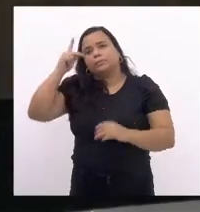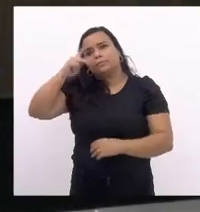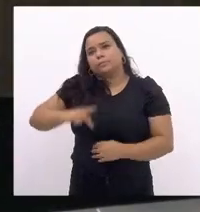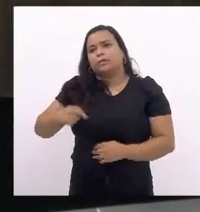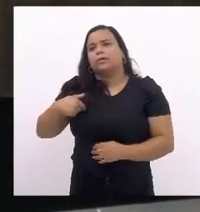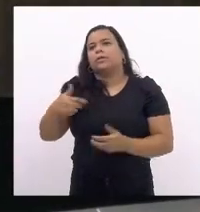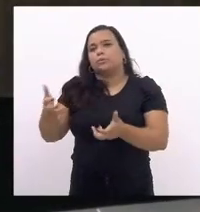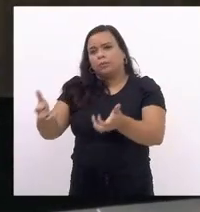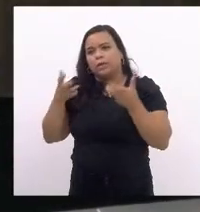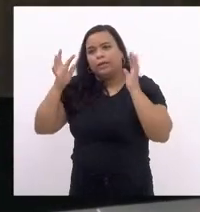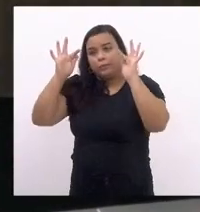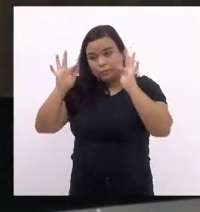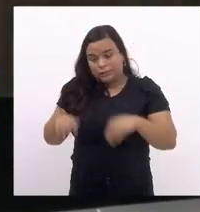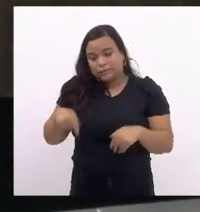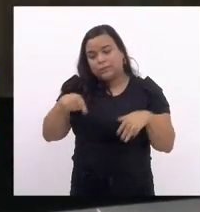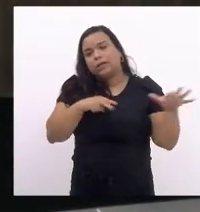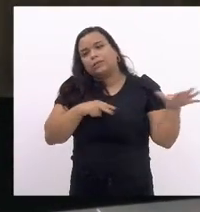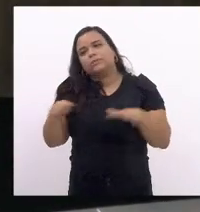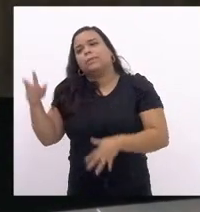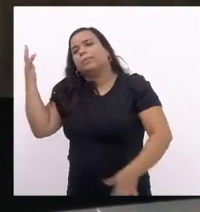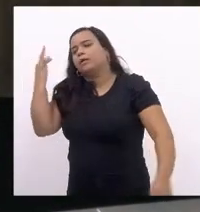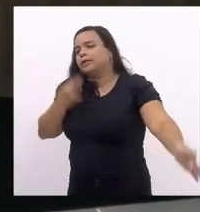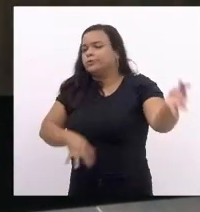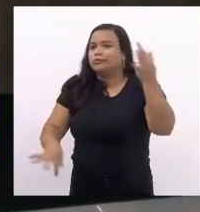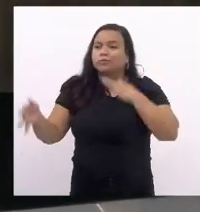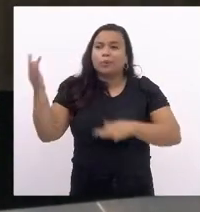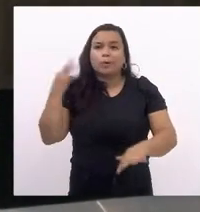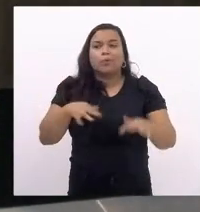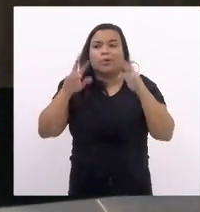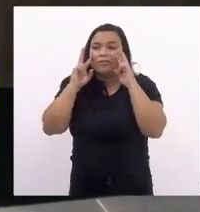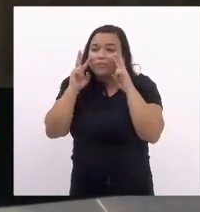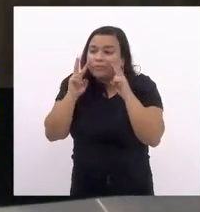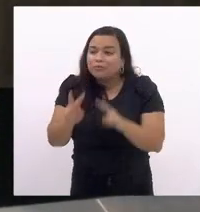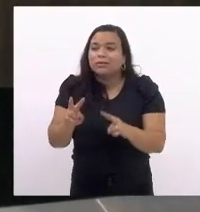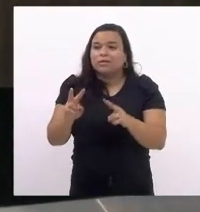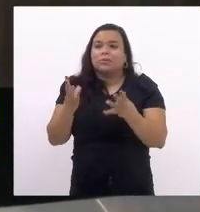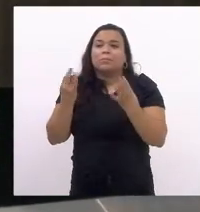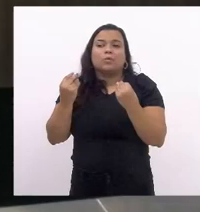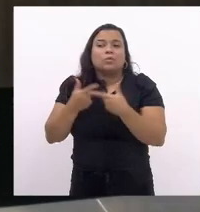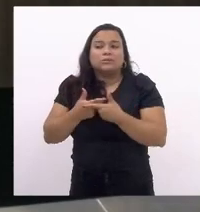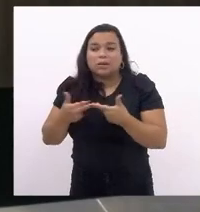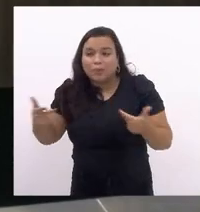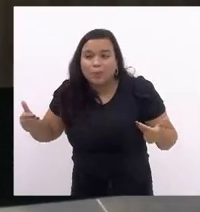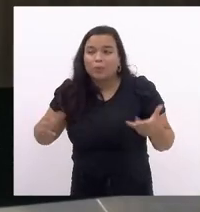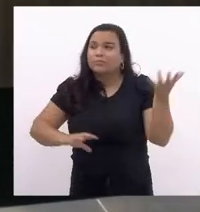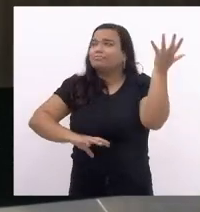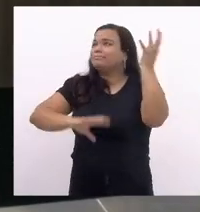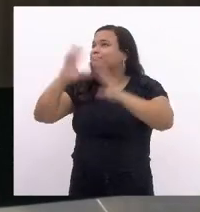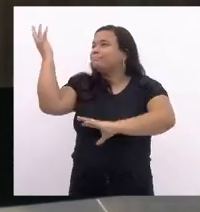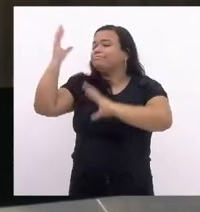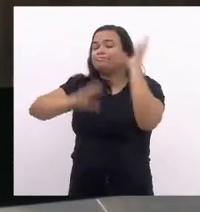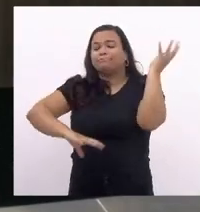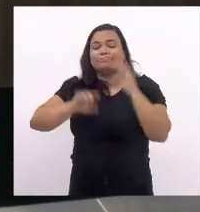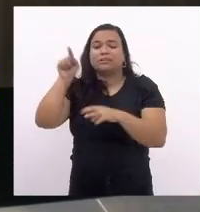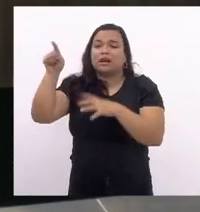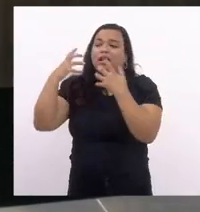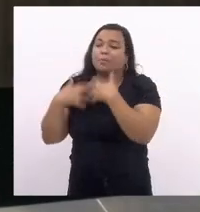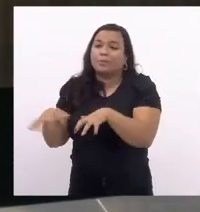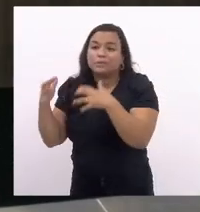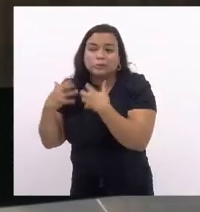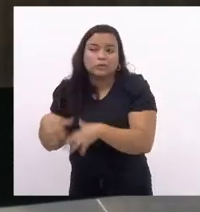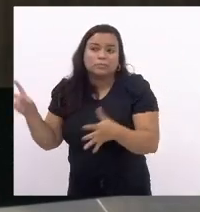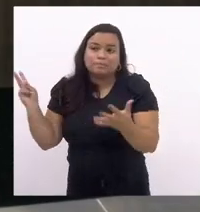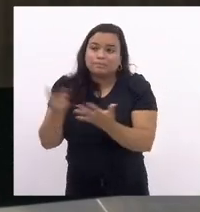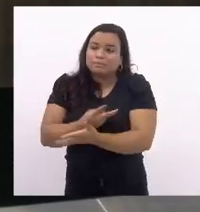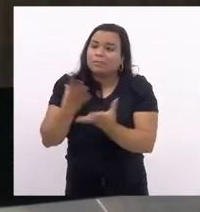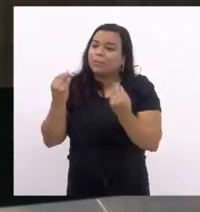essa semana que foi tão dolorosa, assistindo aqui todos os incidentes ocorridos na cidade de